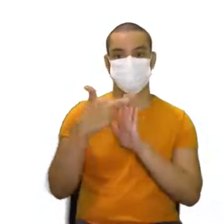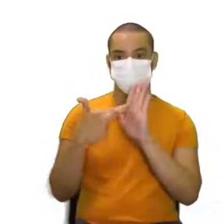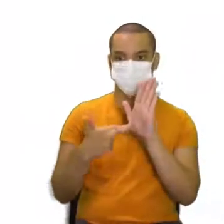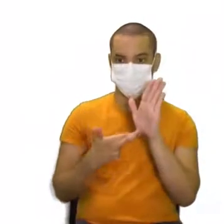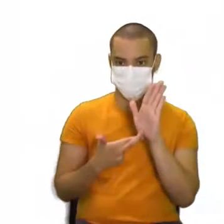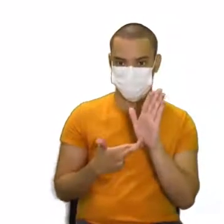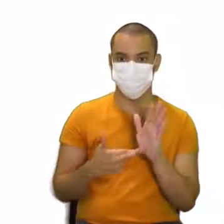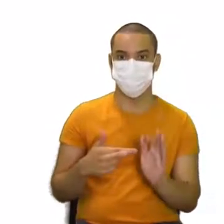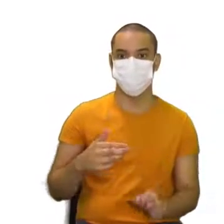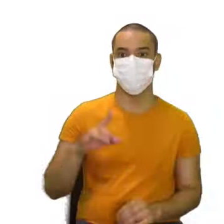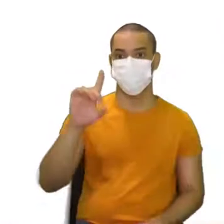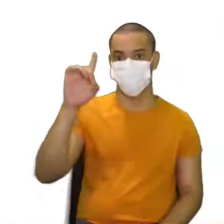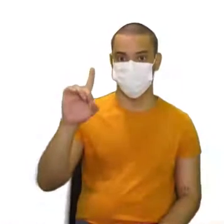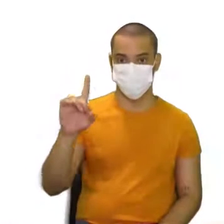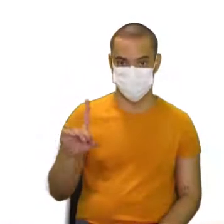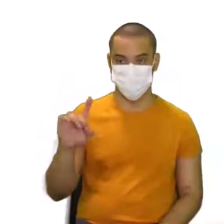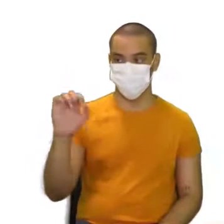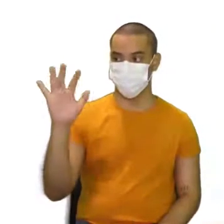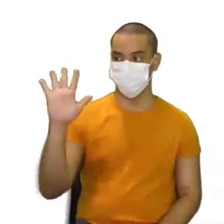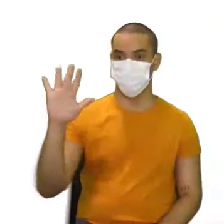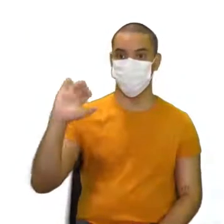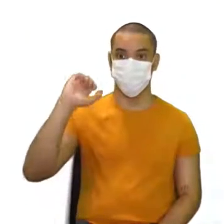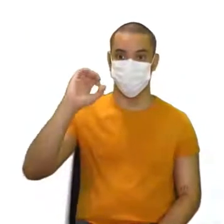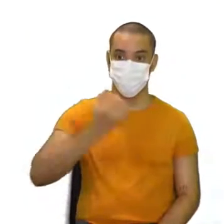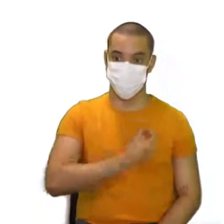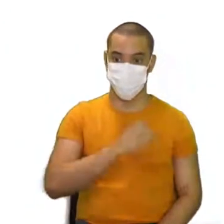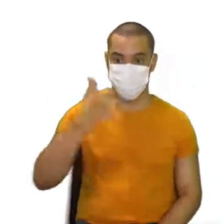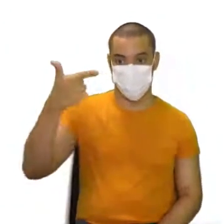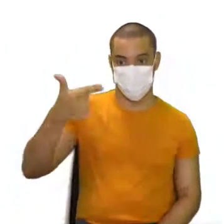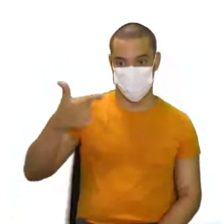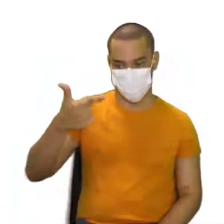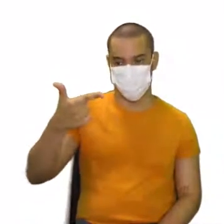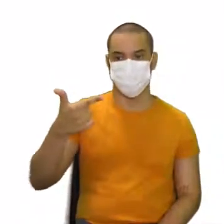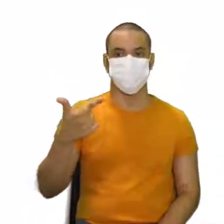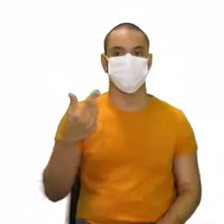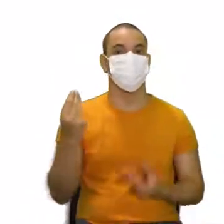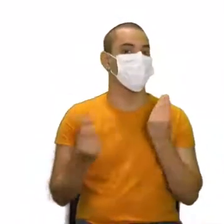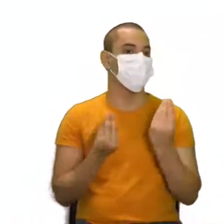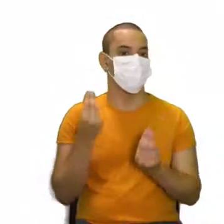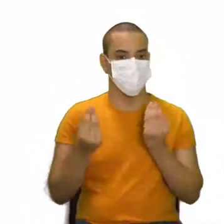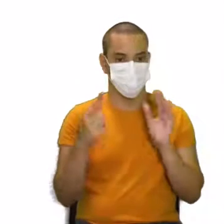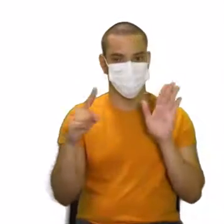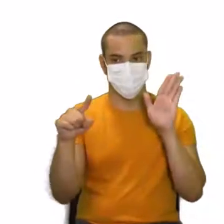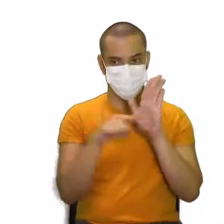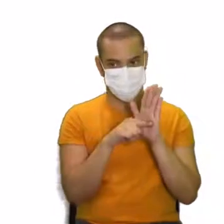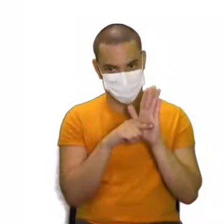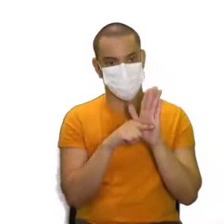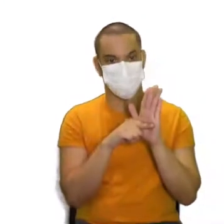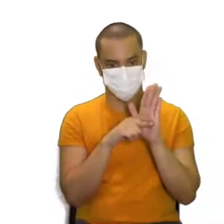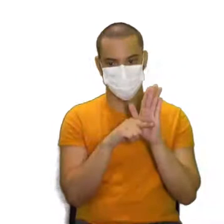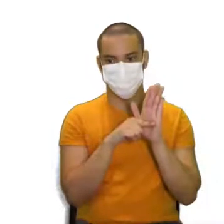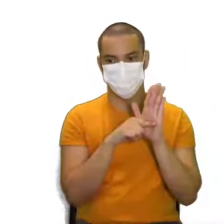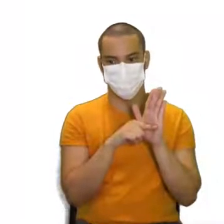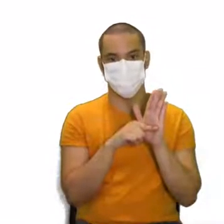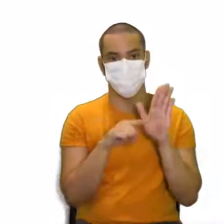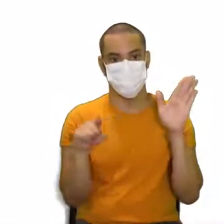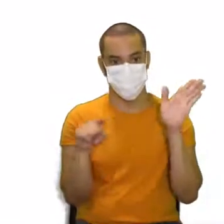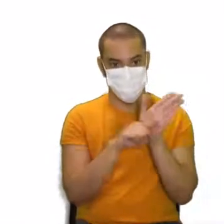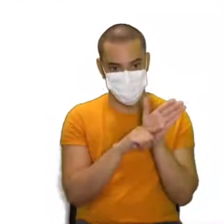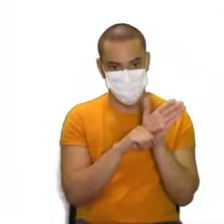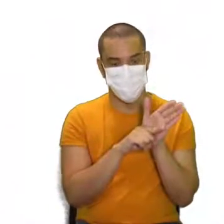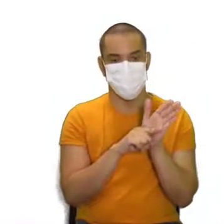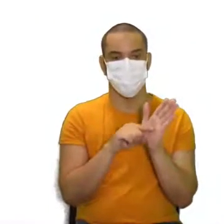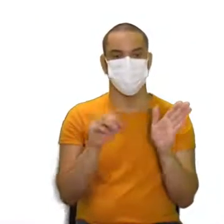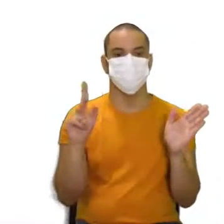regra da mão direita número dois como que é negativa Olha a sua carga negativa força